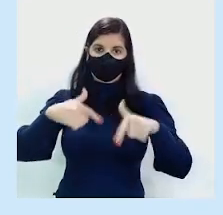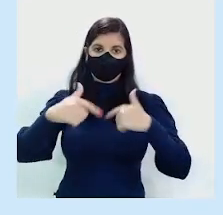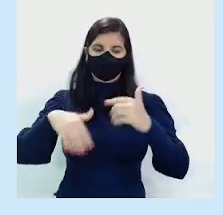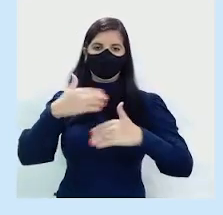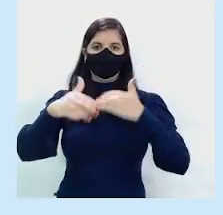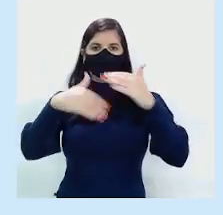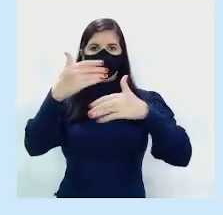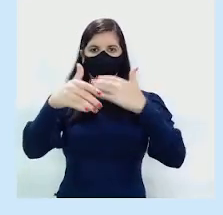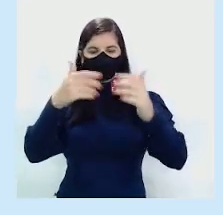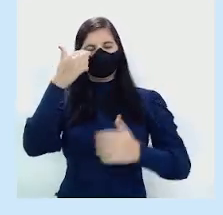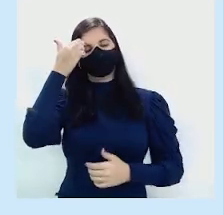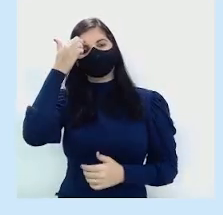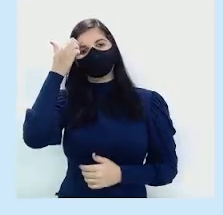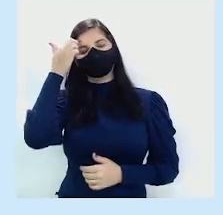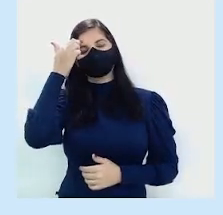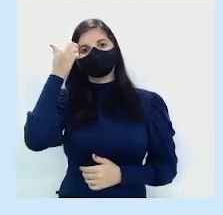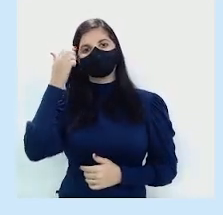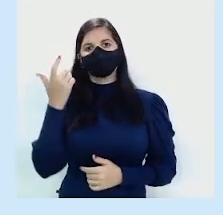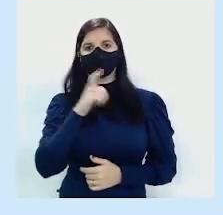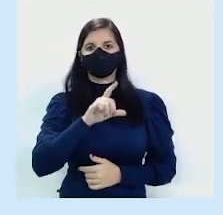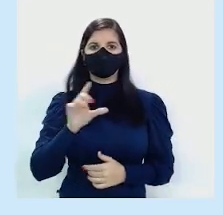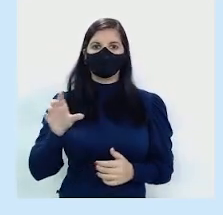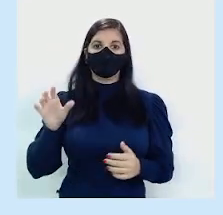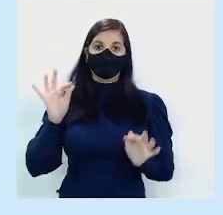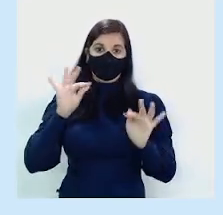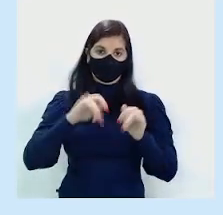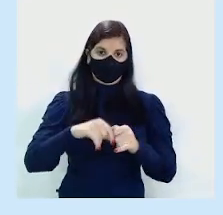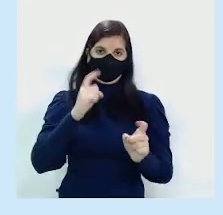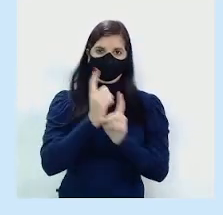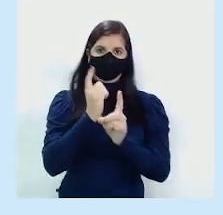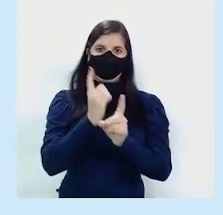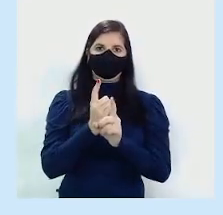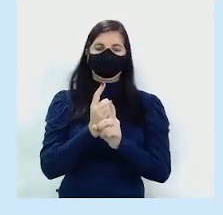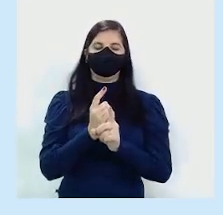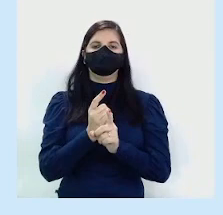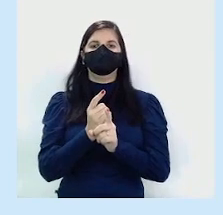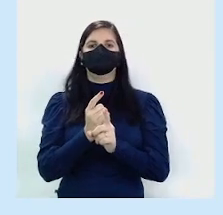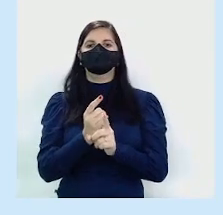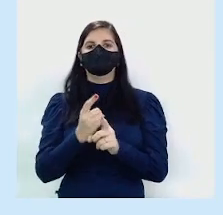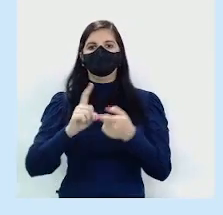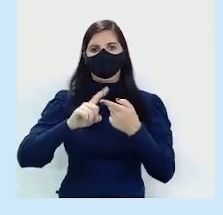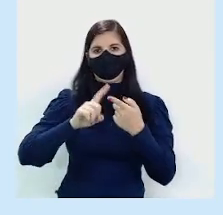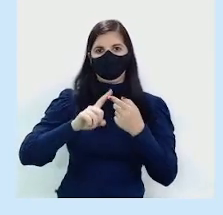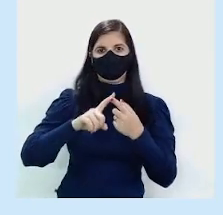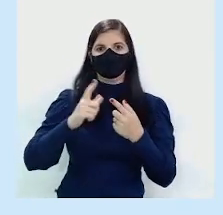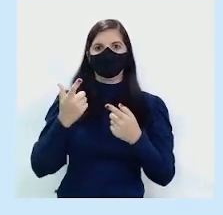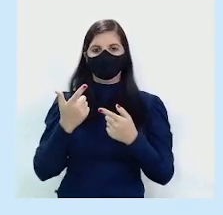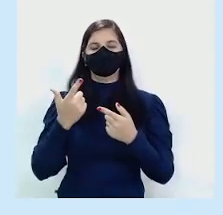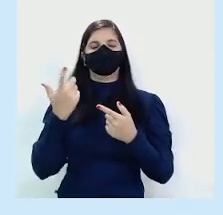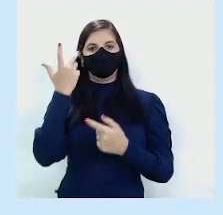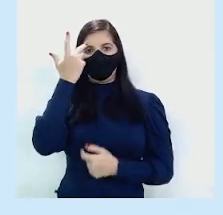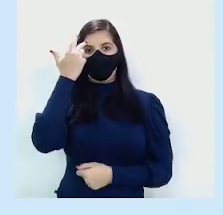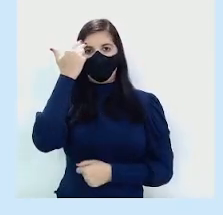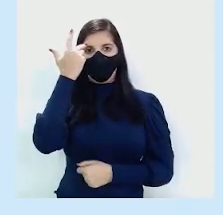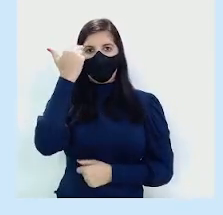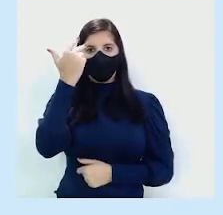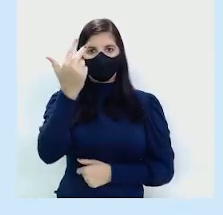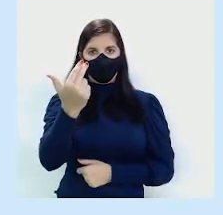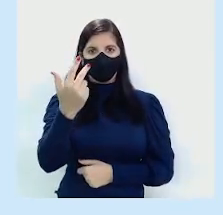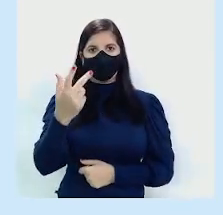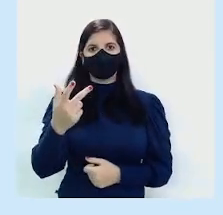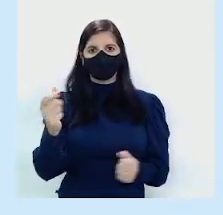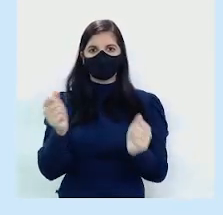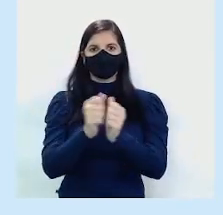pelos cientistas para poder chegar àquela descoberta e tudo mais. Então é comum, tá, pessoal? Você ter